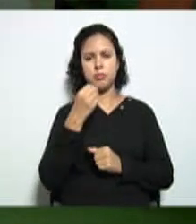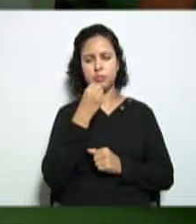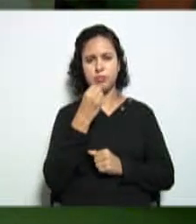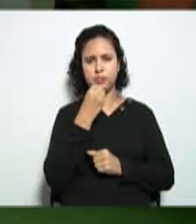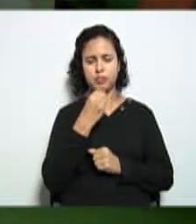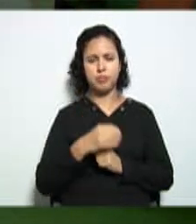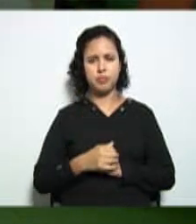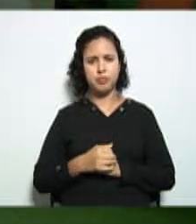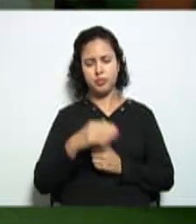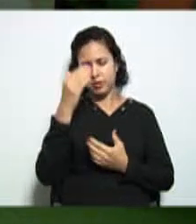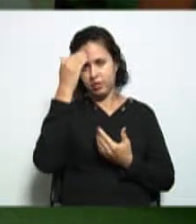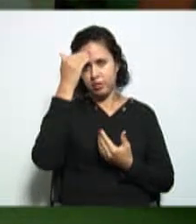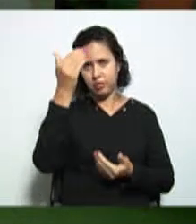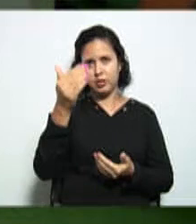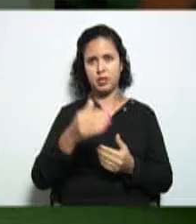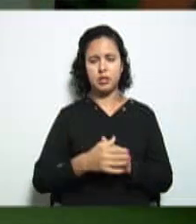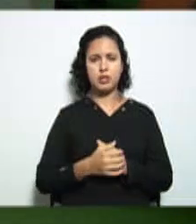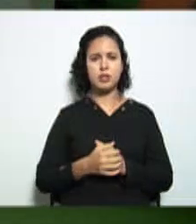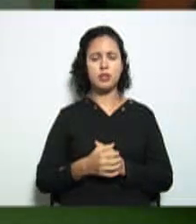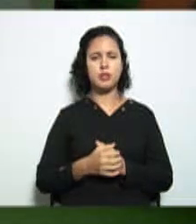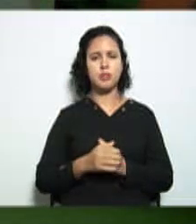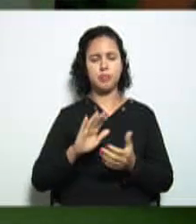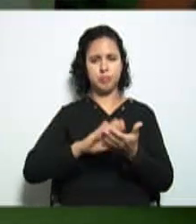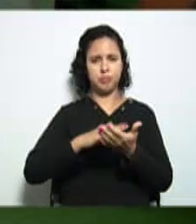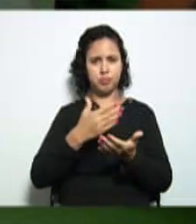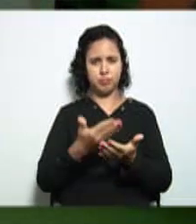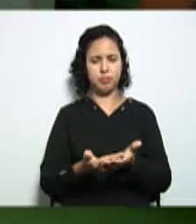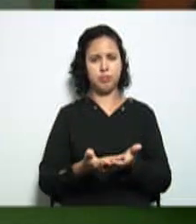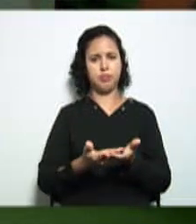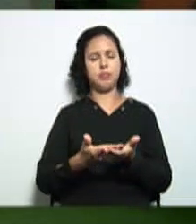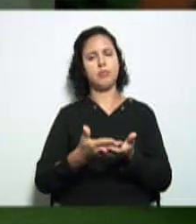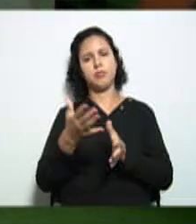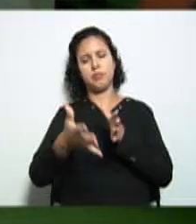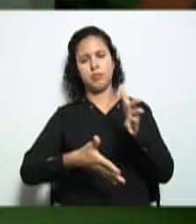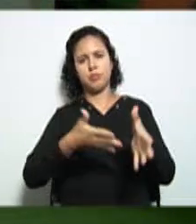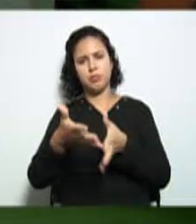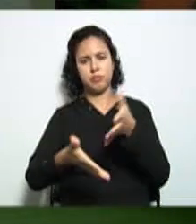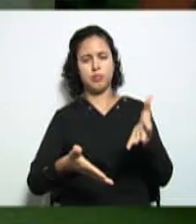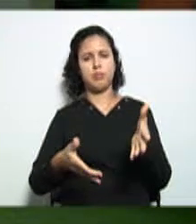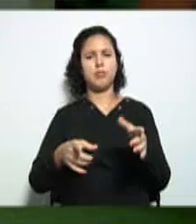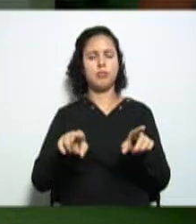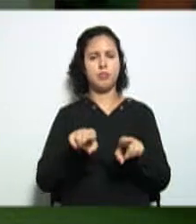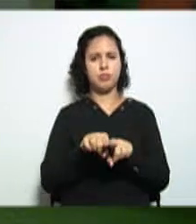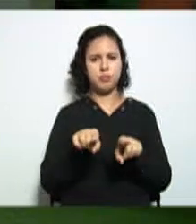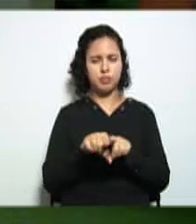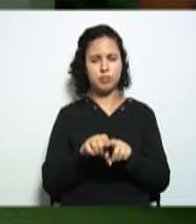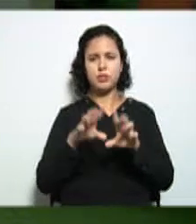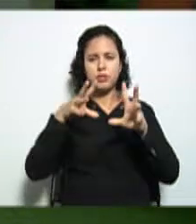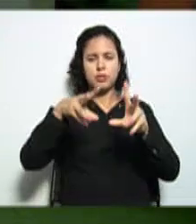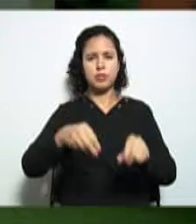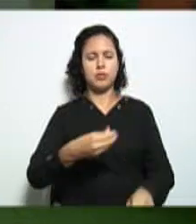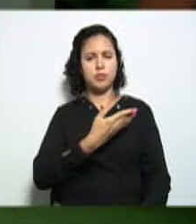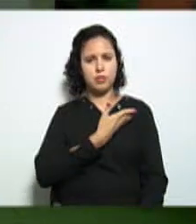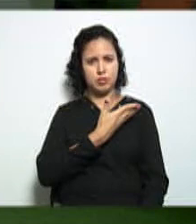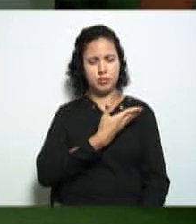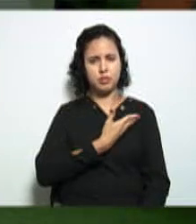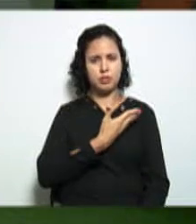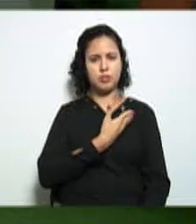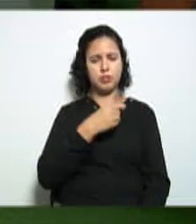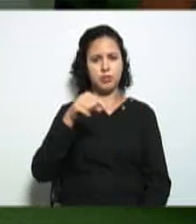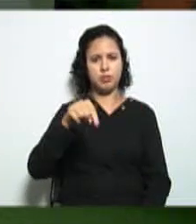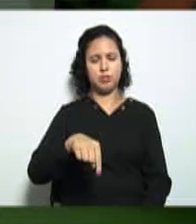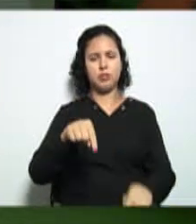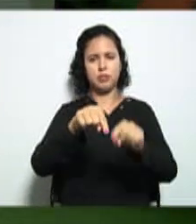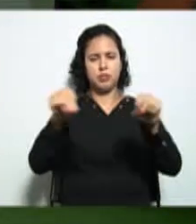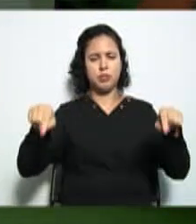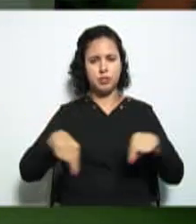oportunidade. Então, a gente agradece a nossa intérprete, a todos os os nossos colegas aqui do estúdio, a coordenação de estúdio,